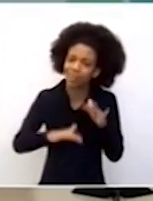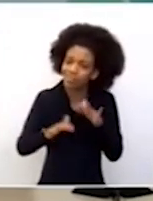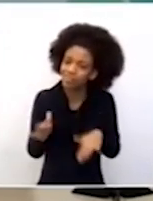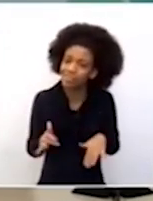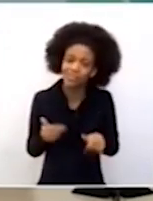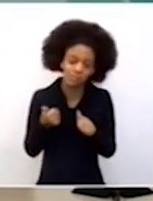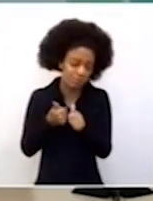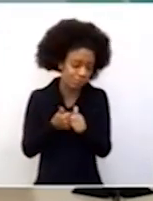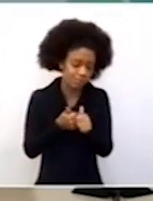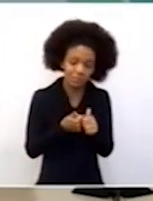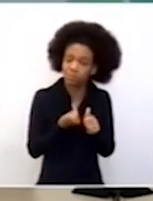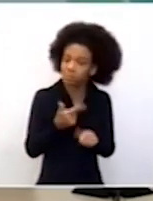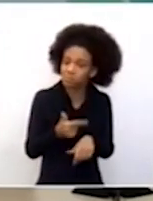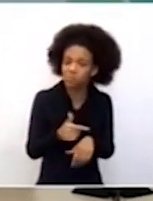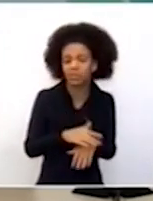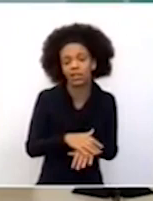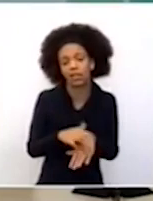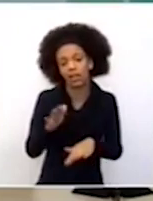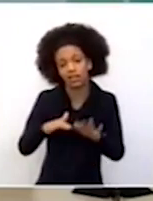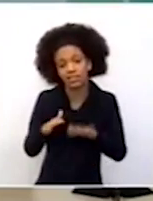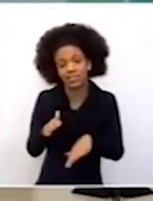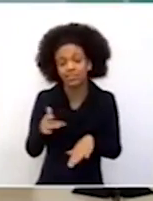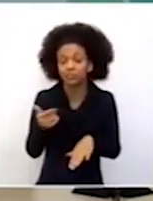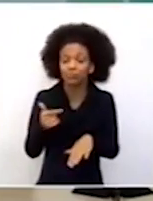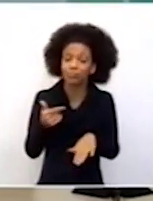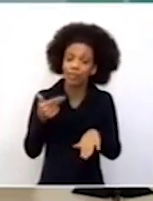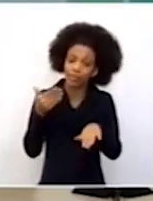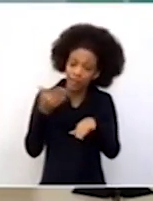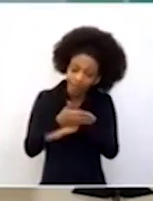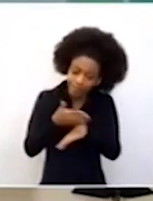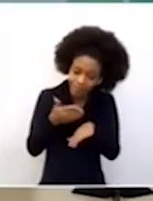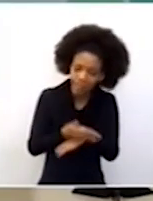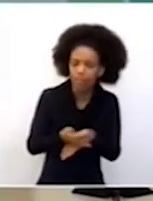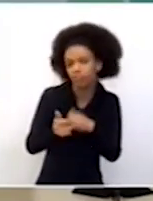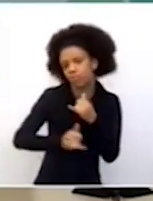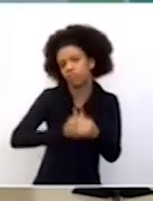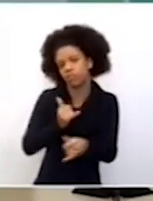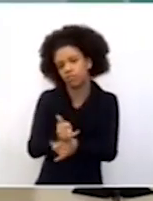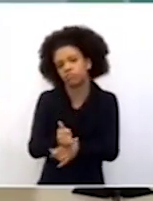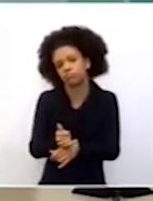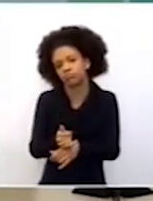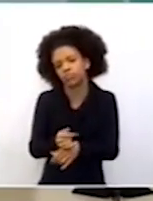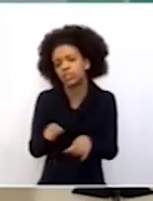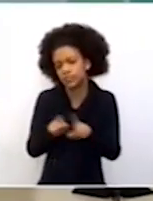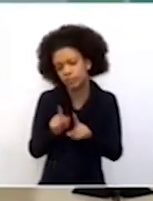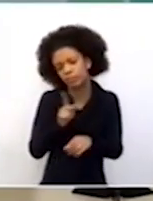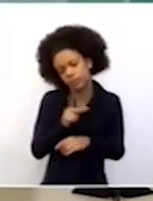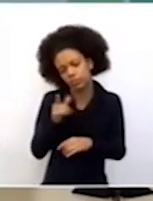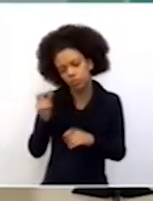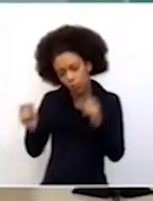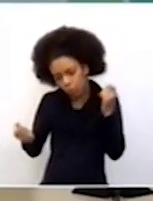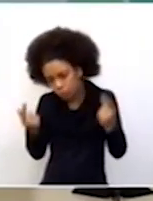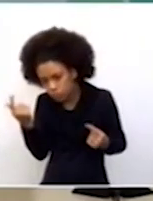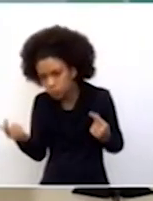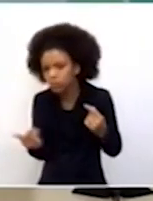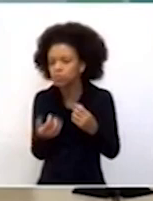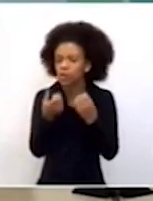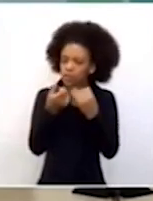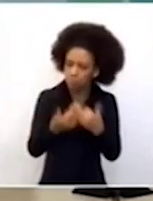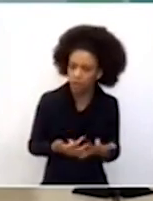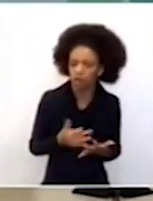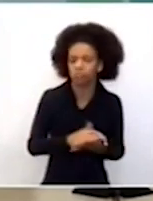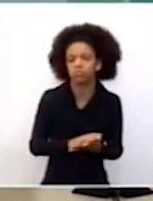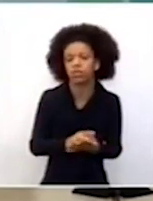dos familiares, não está tendo acesso à internet, como foi lembrado por alguns professores, né? Então, como você